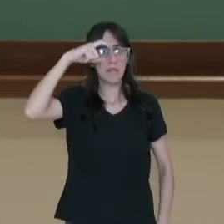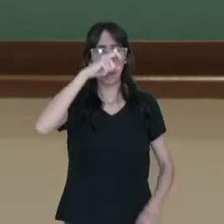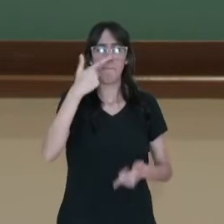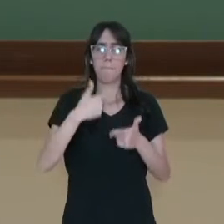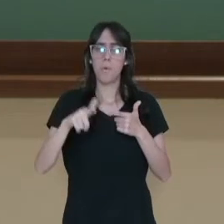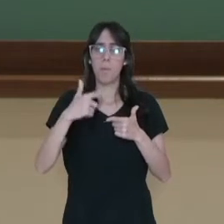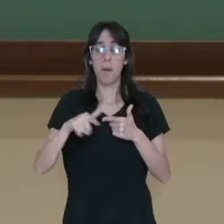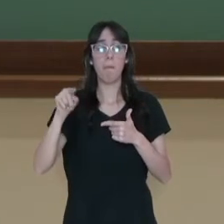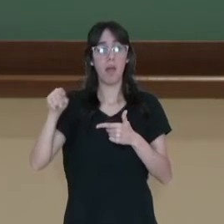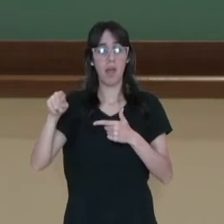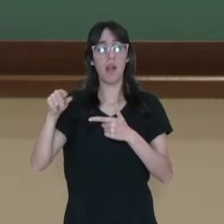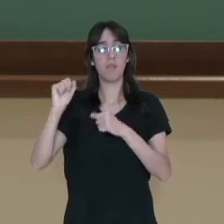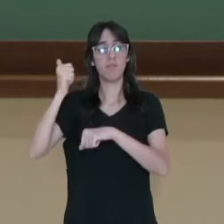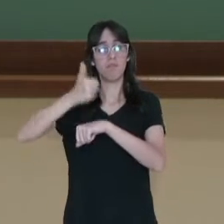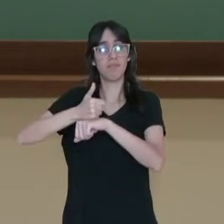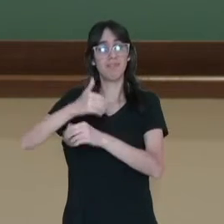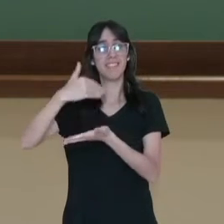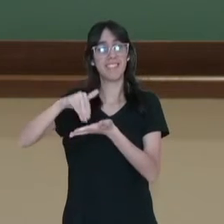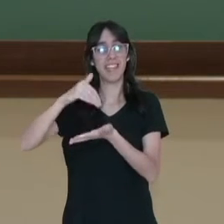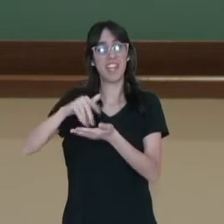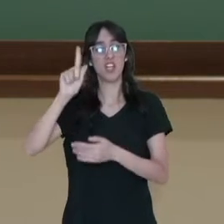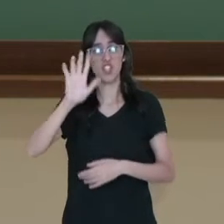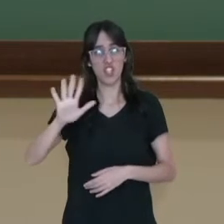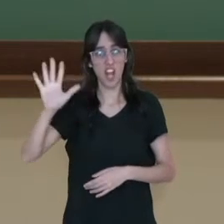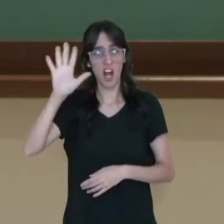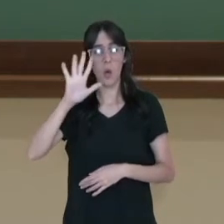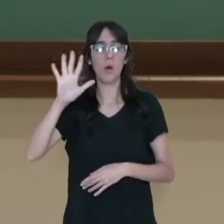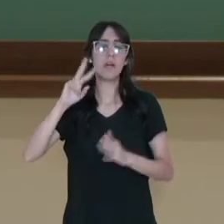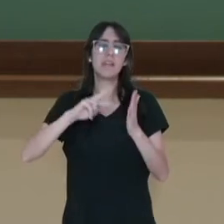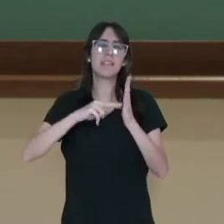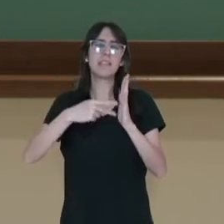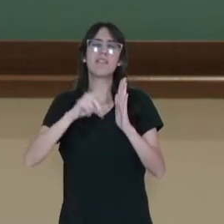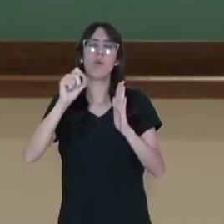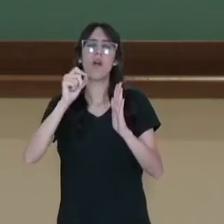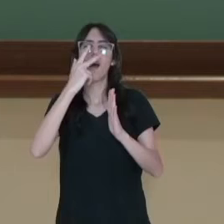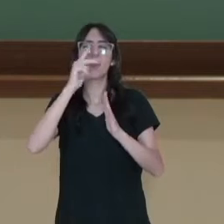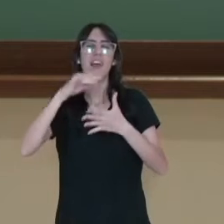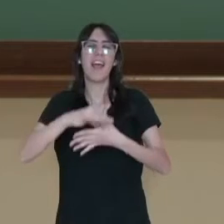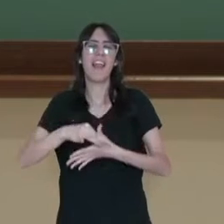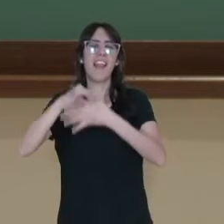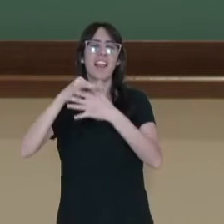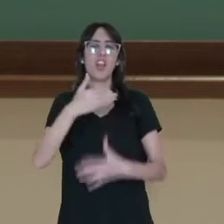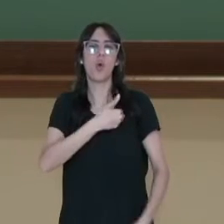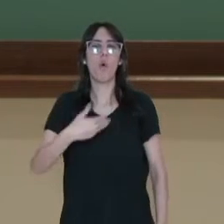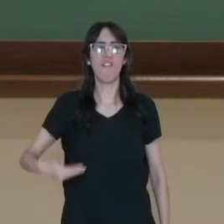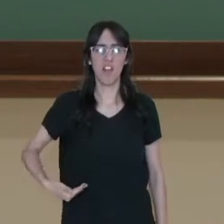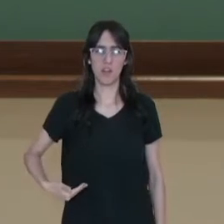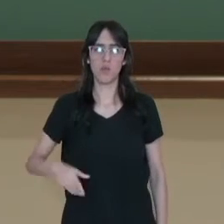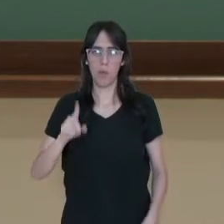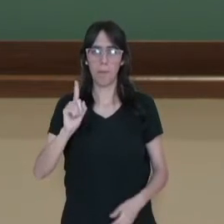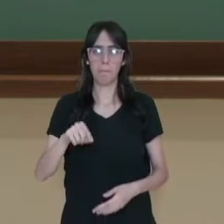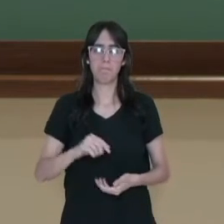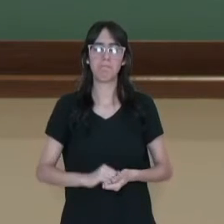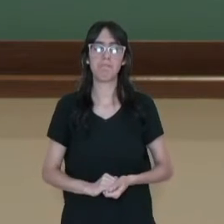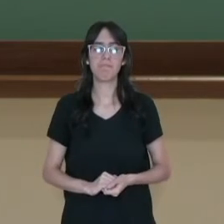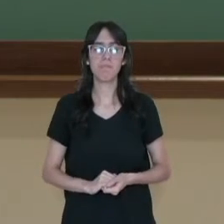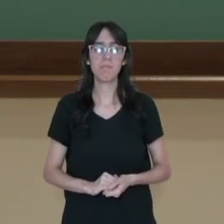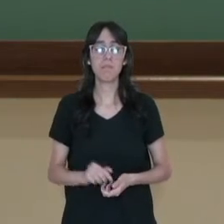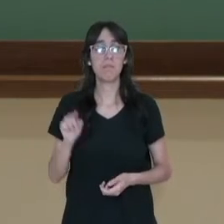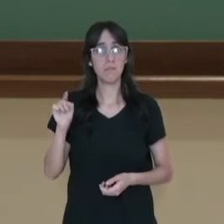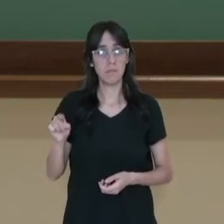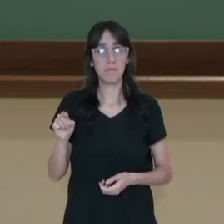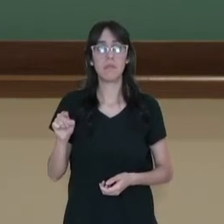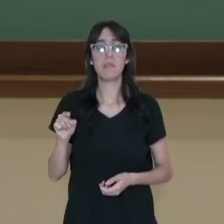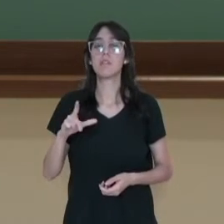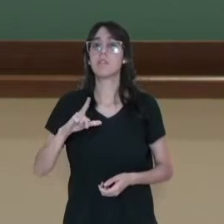ele assumiu o cargo de secretário-geral, o equivalente aí ao líder do governo na União Soviética. E ele teve de enfrentar uma